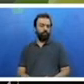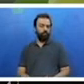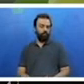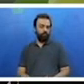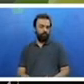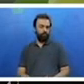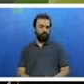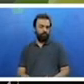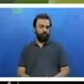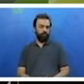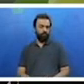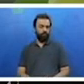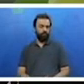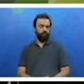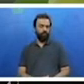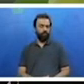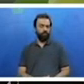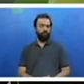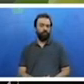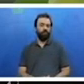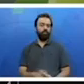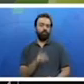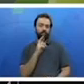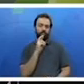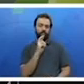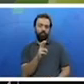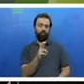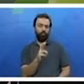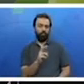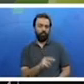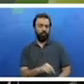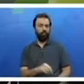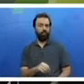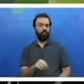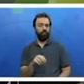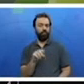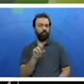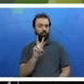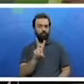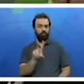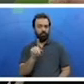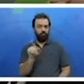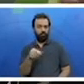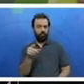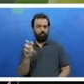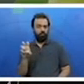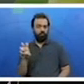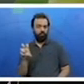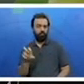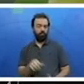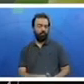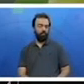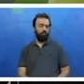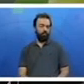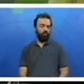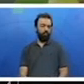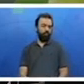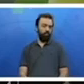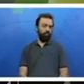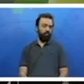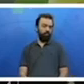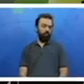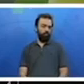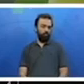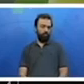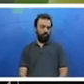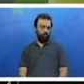10 dividido por 4. Vocês devem ter chegado que o resultado também foi 2,5. Ou